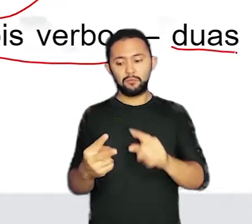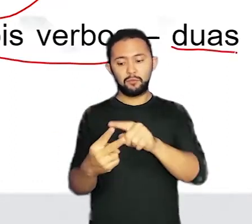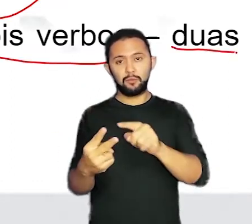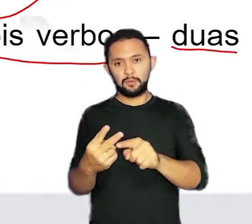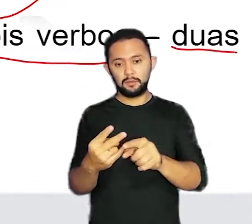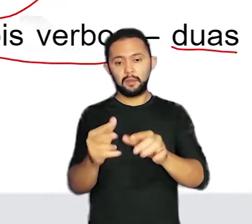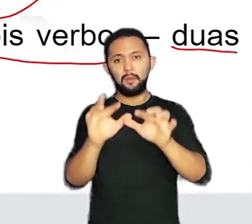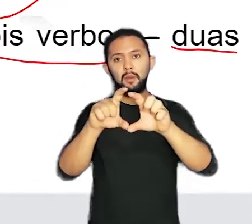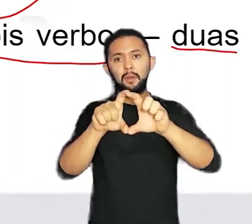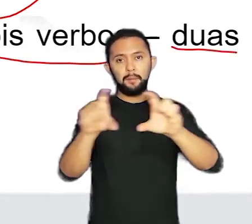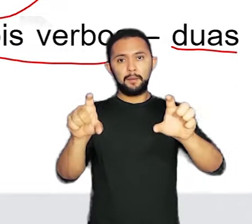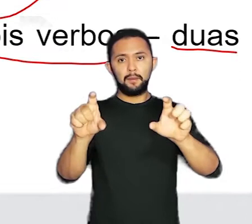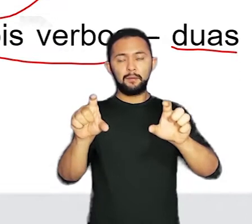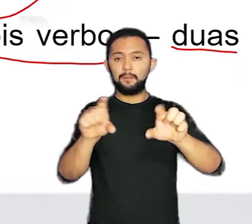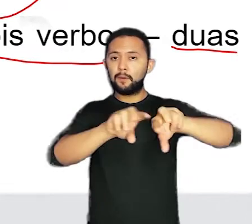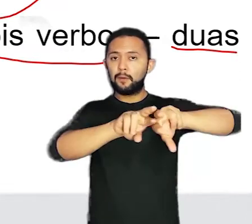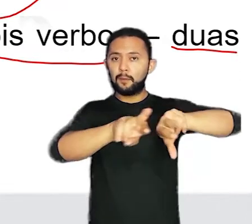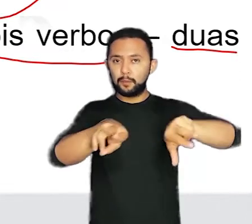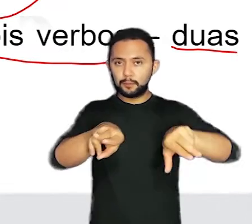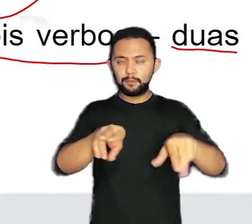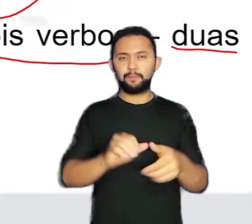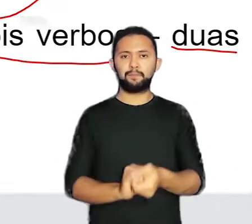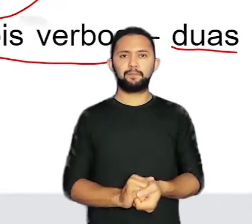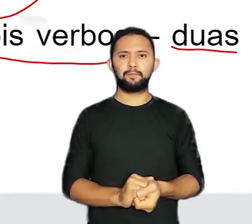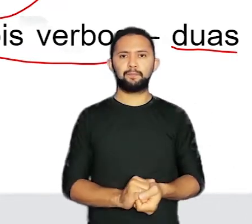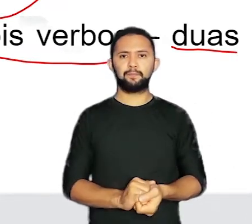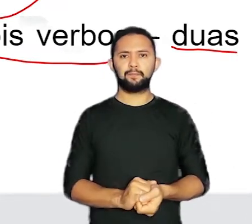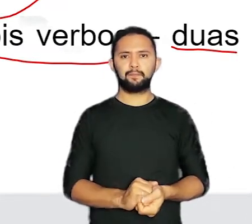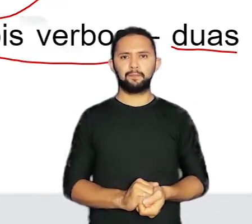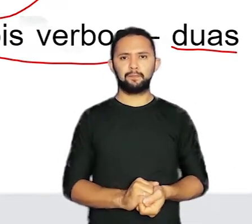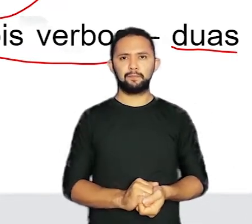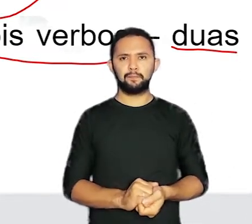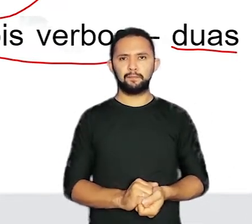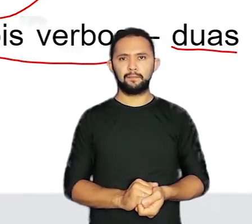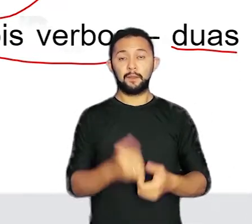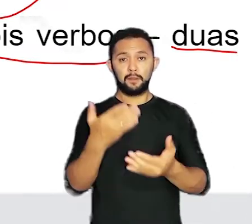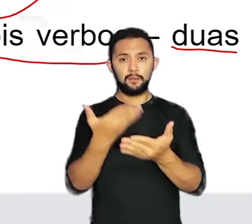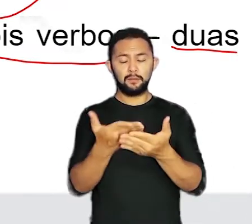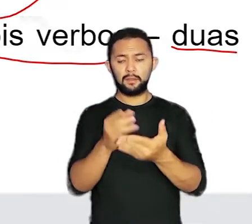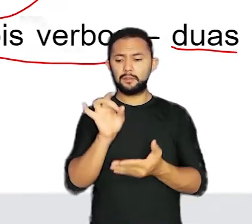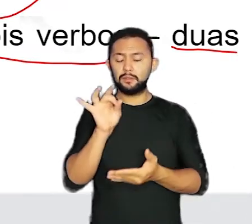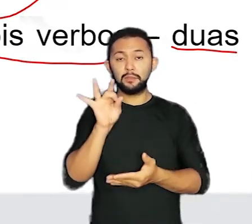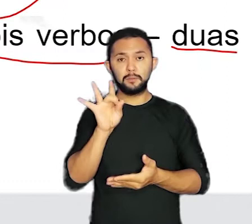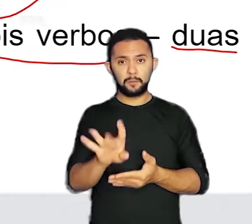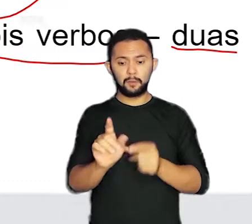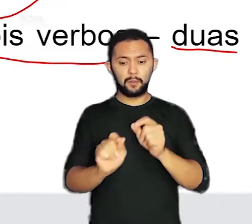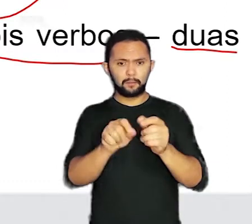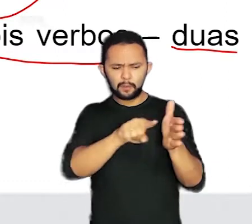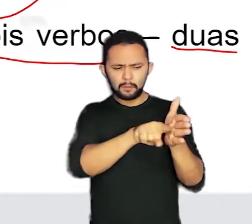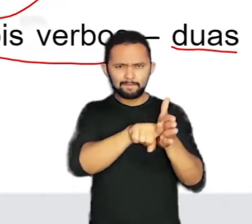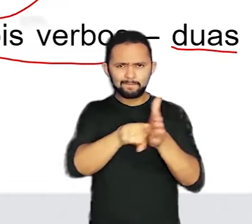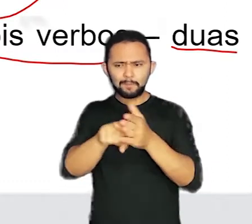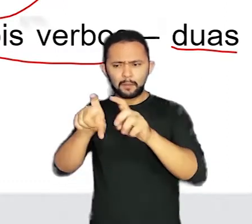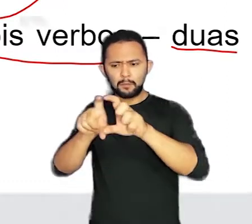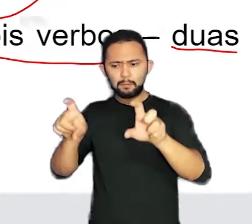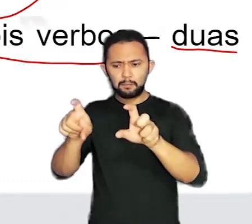verbos, duas orações, período vai ser composto. Então vamos estudar hoje somente a análise do período